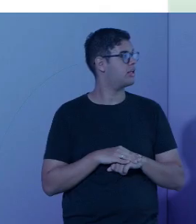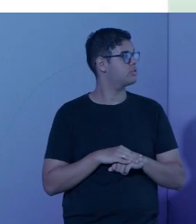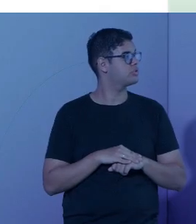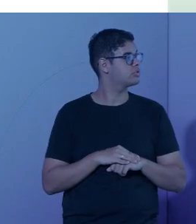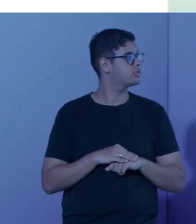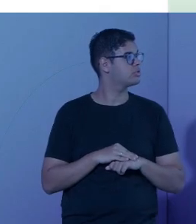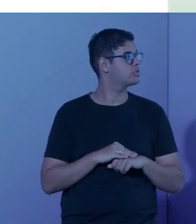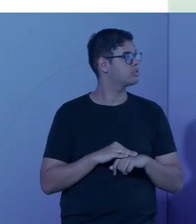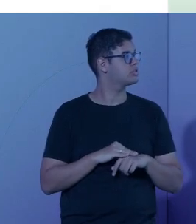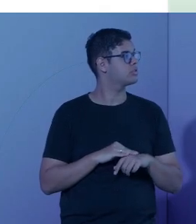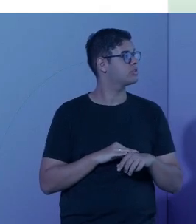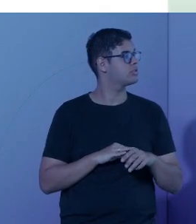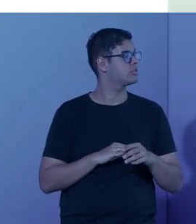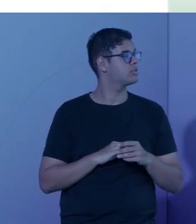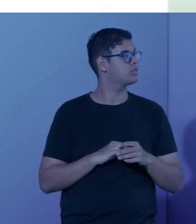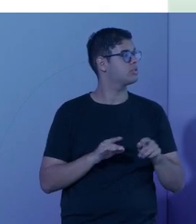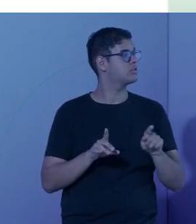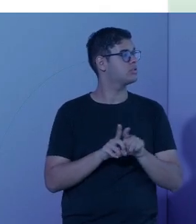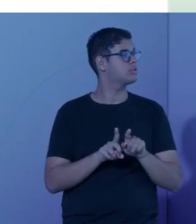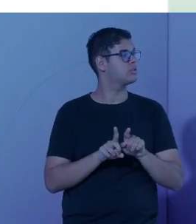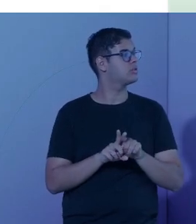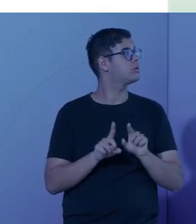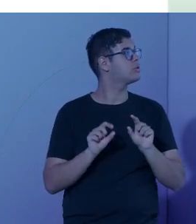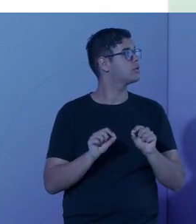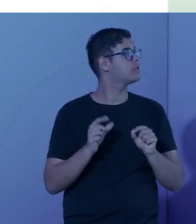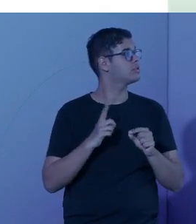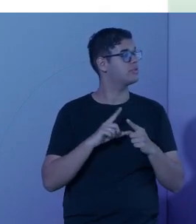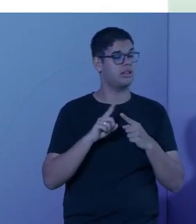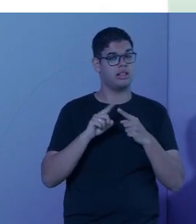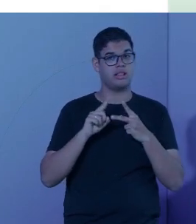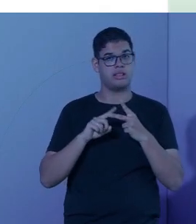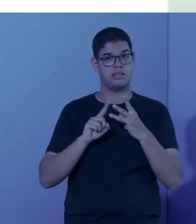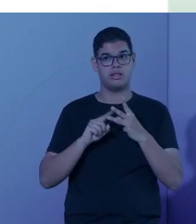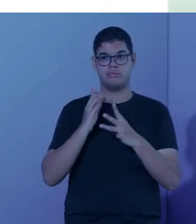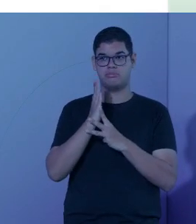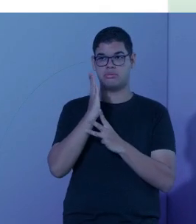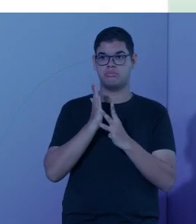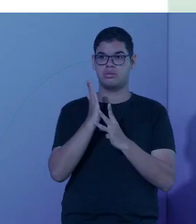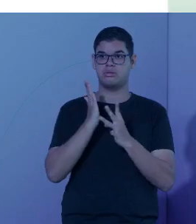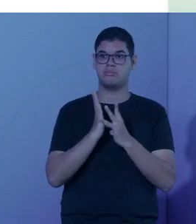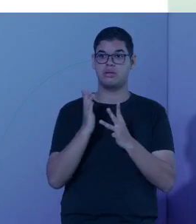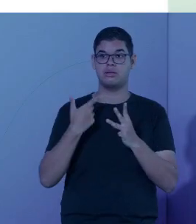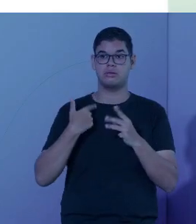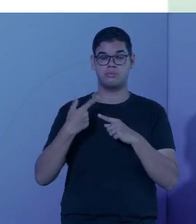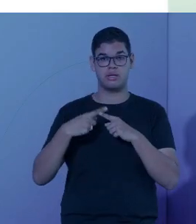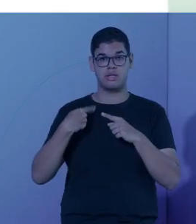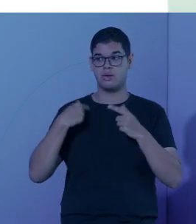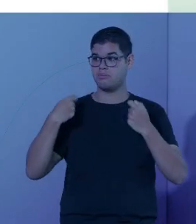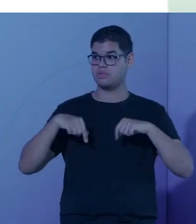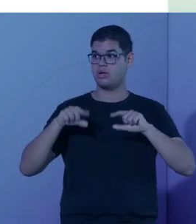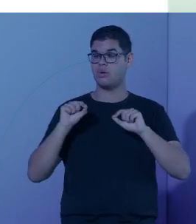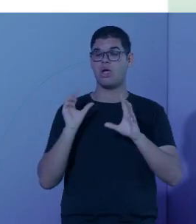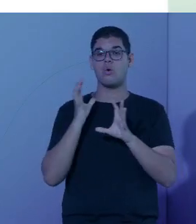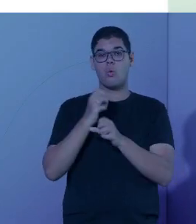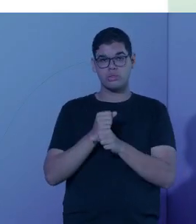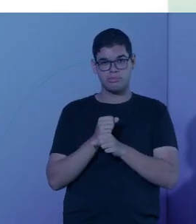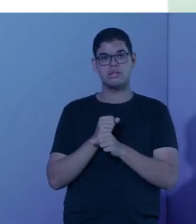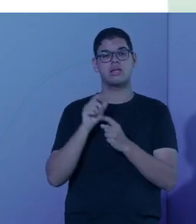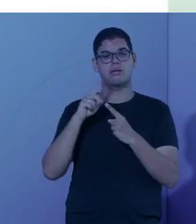3 categorias para o medicamento, porque como eu tinha que contabilizar, e eles tinham